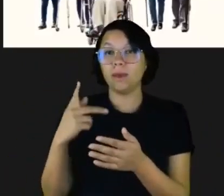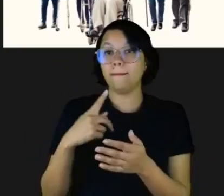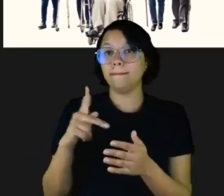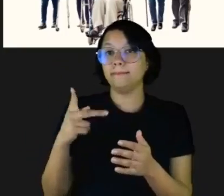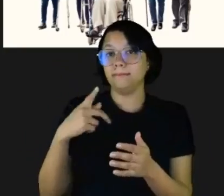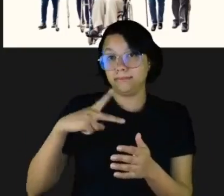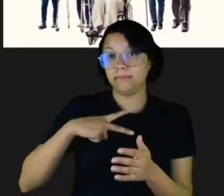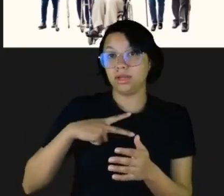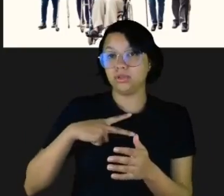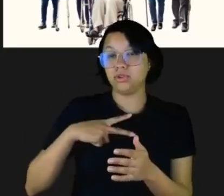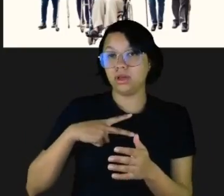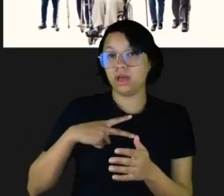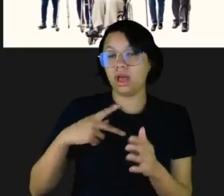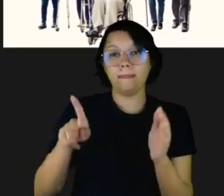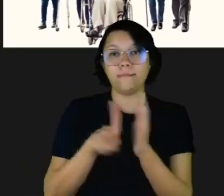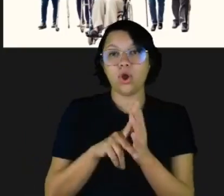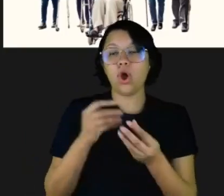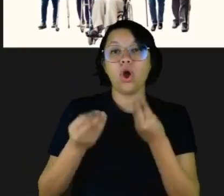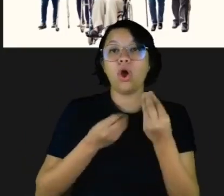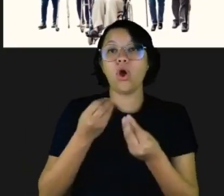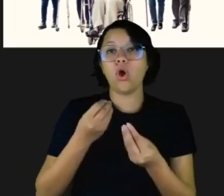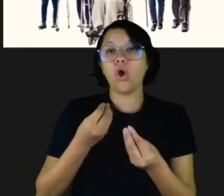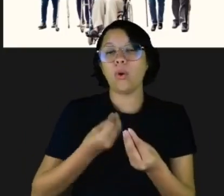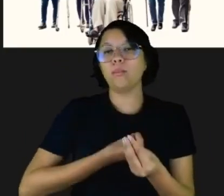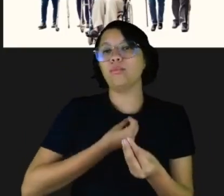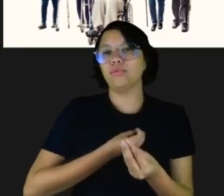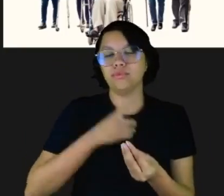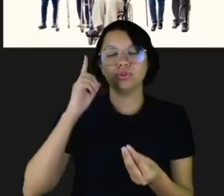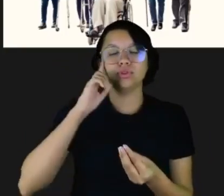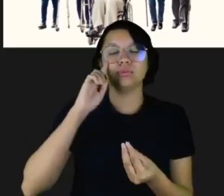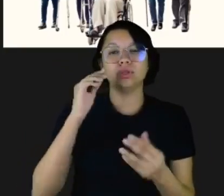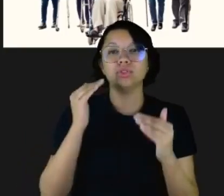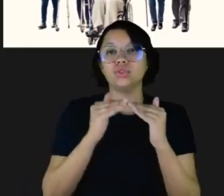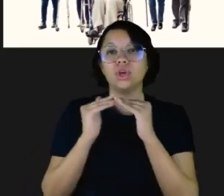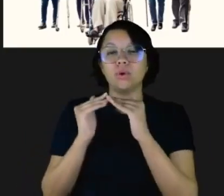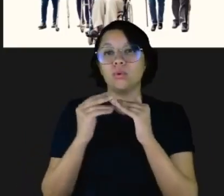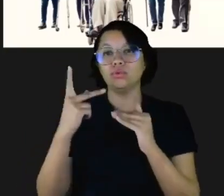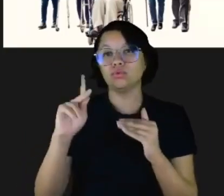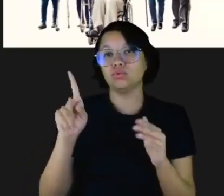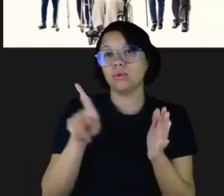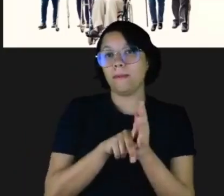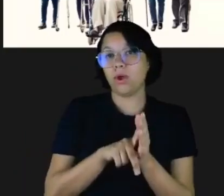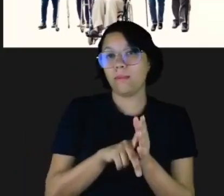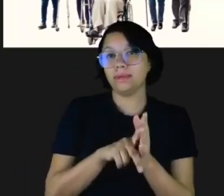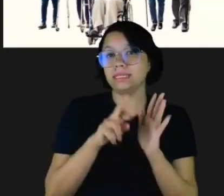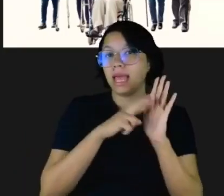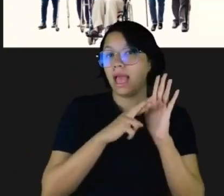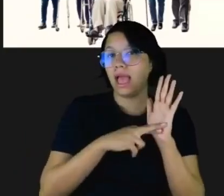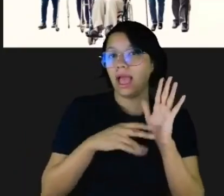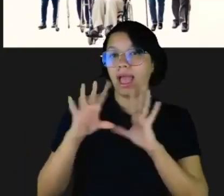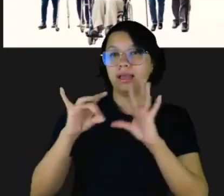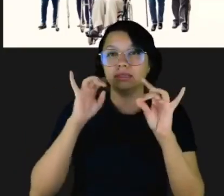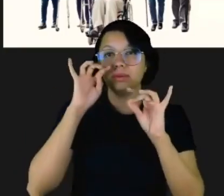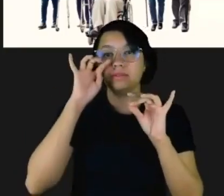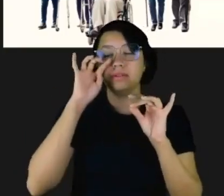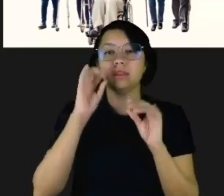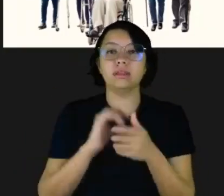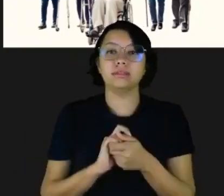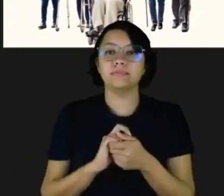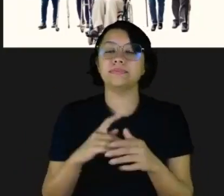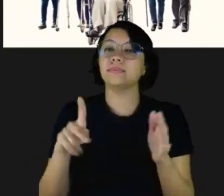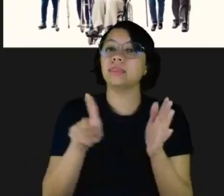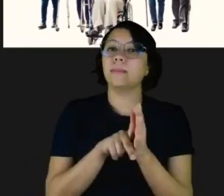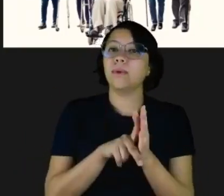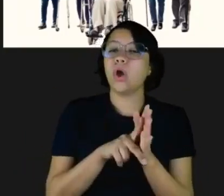pessoais, como se deve viver diariamente de acordo com as suas próprias regras e preferências. As próprias regras